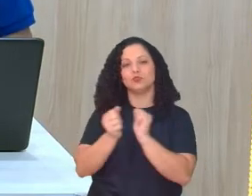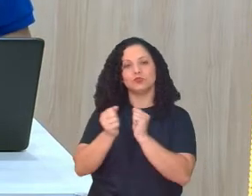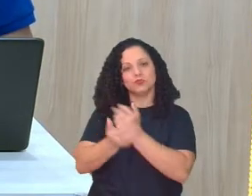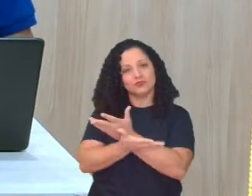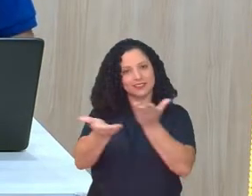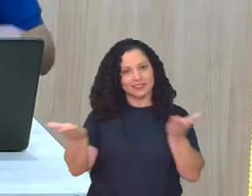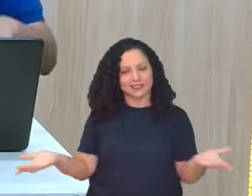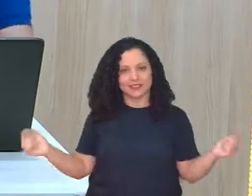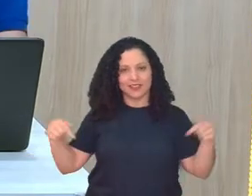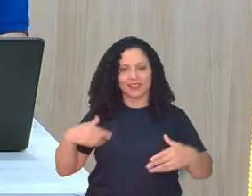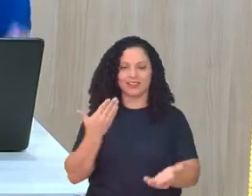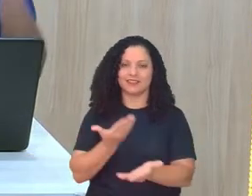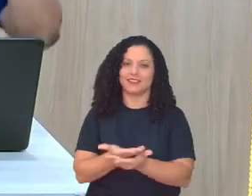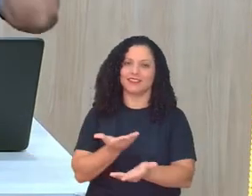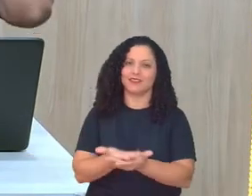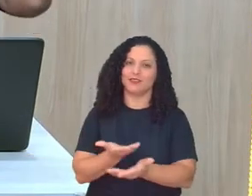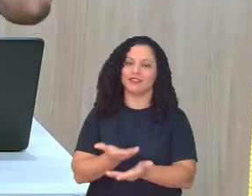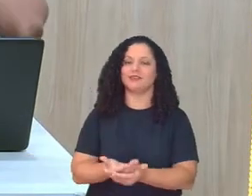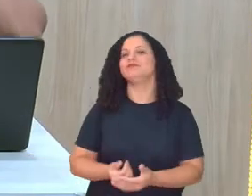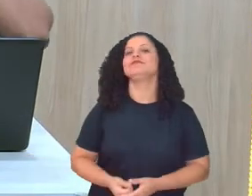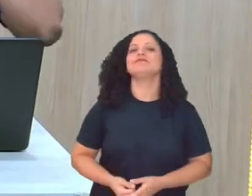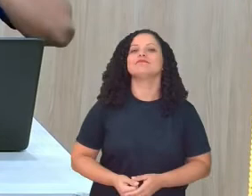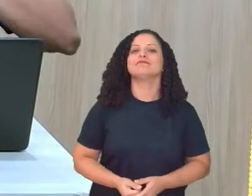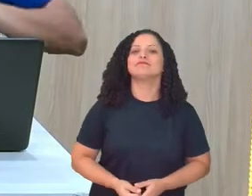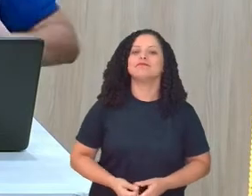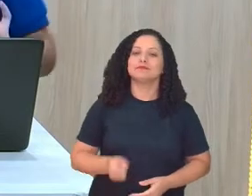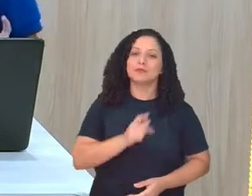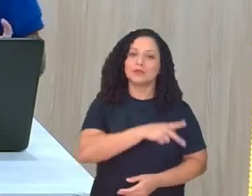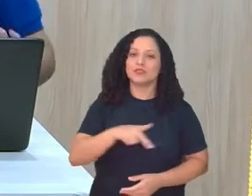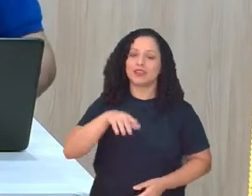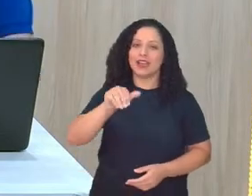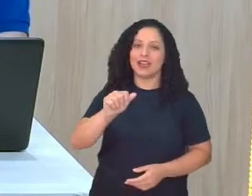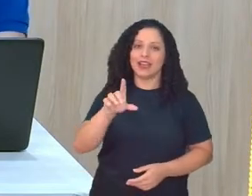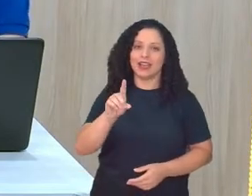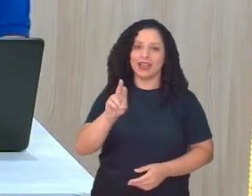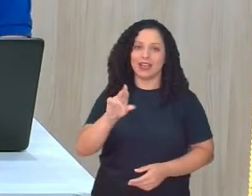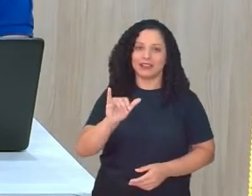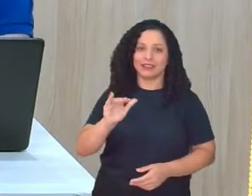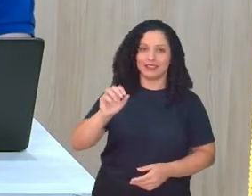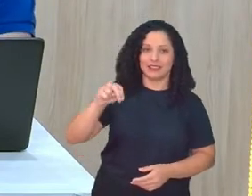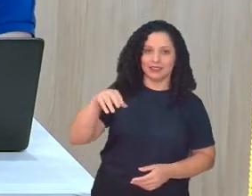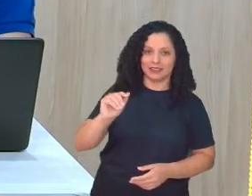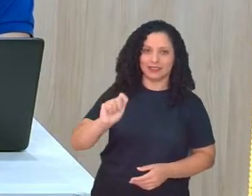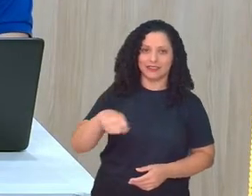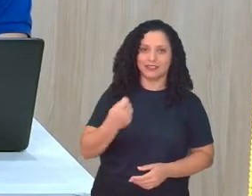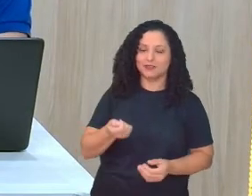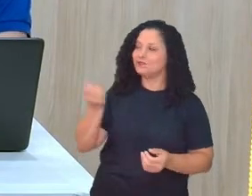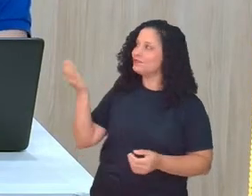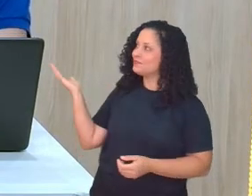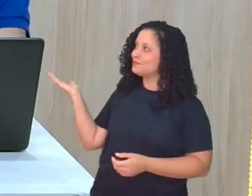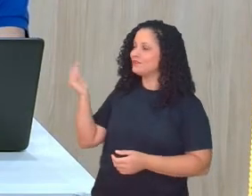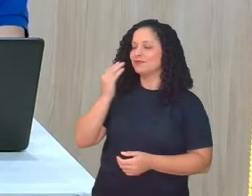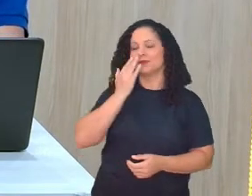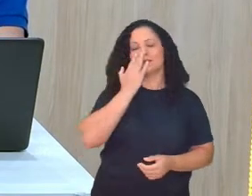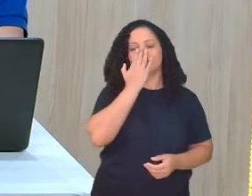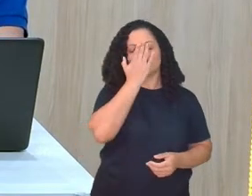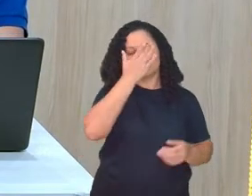com vocês nessa aula. Eu sou a Adriana Maria, este é o meu sinal,